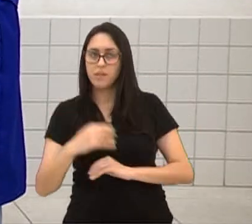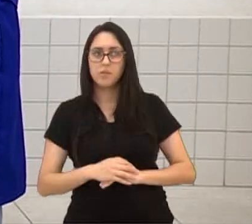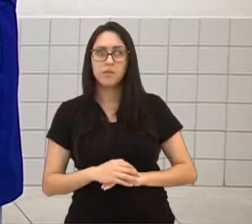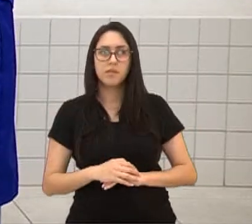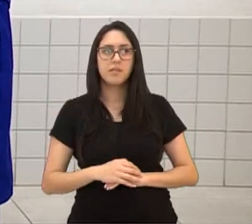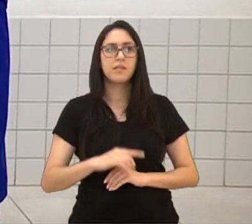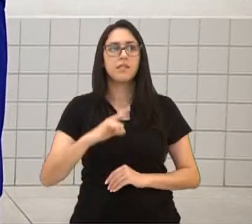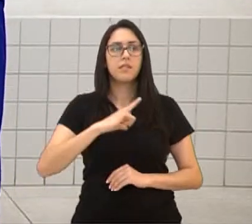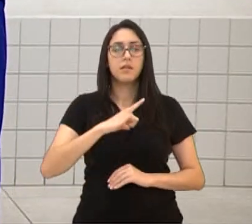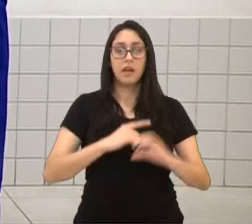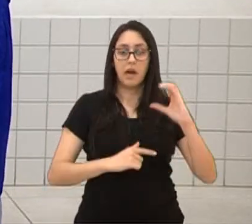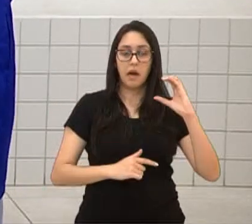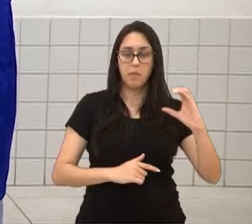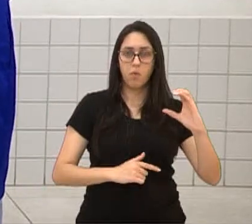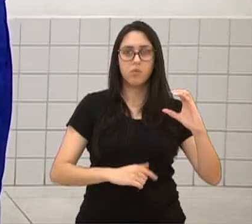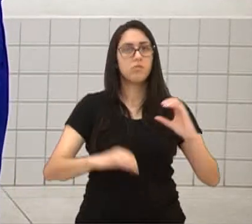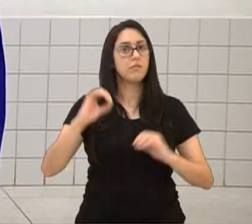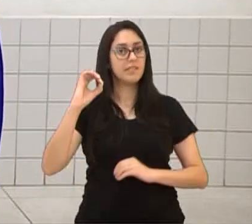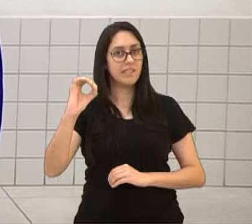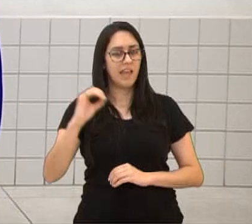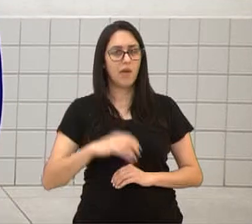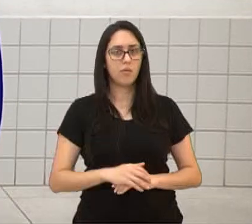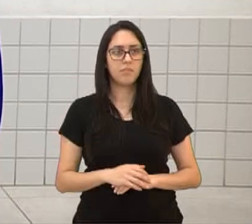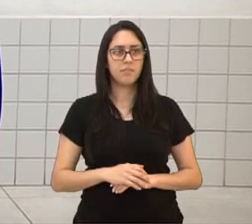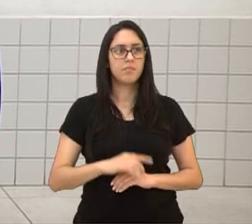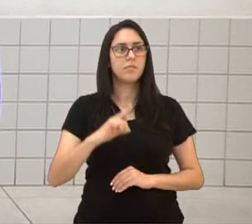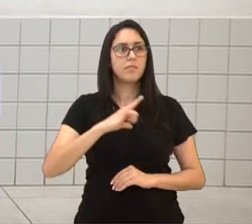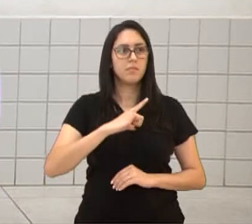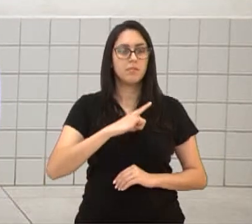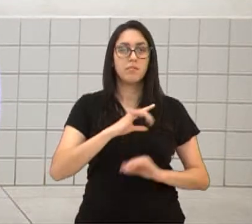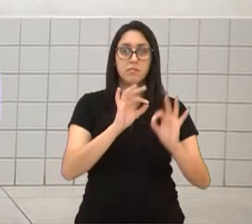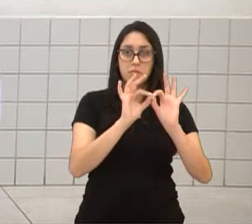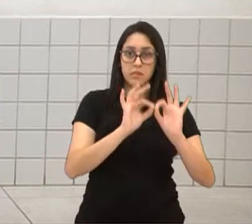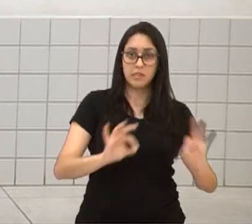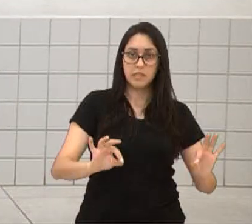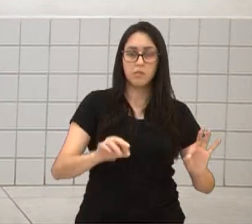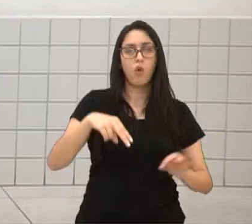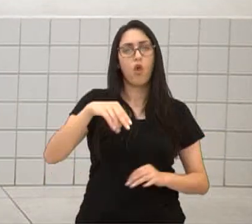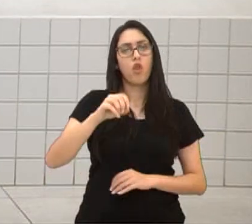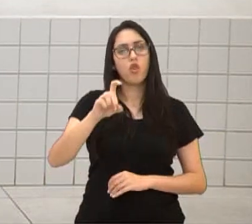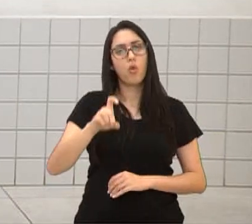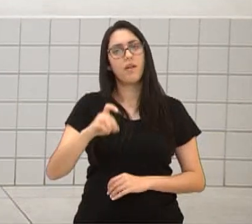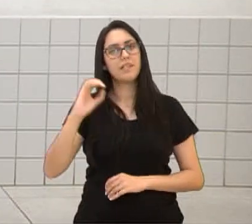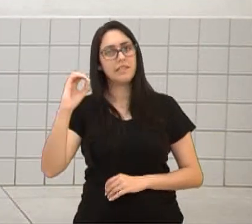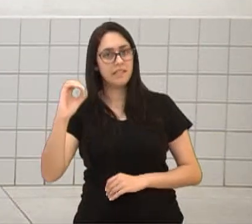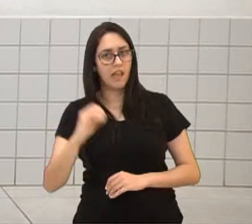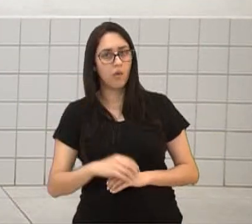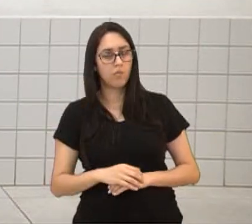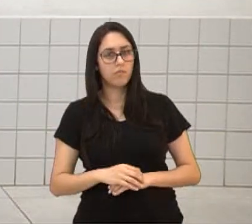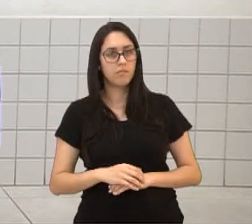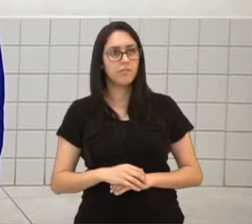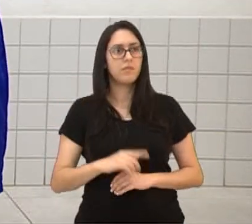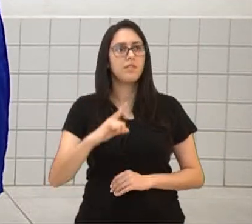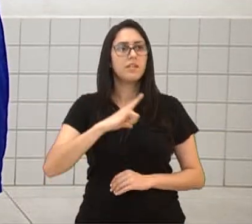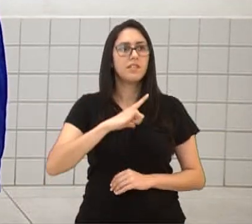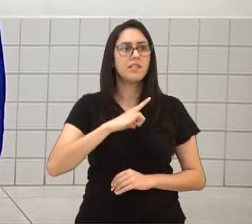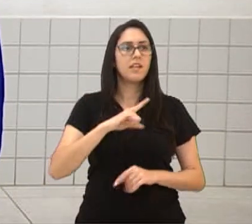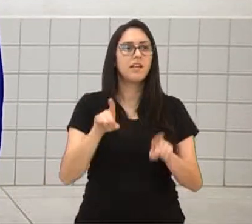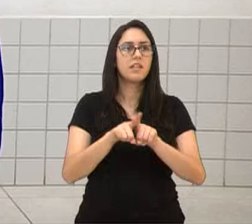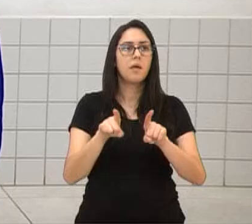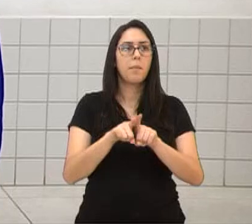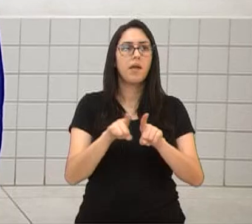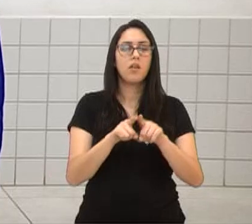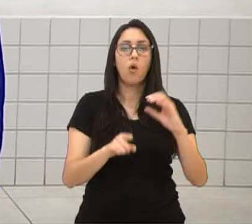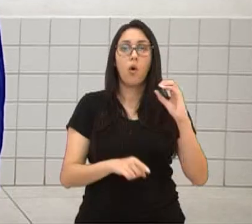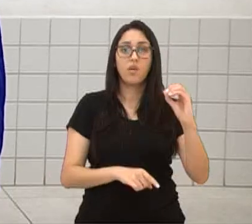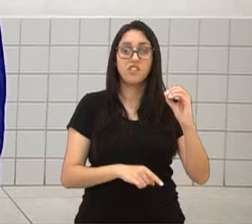substância simples, zera. Manganês, substância simples, NOx, 0. E no caso do dióxido de carbono, o oxigênio